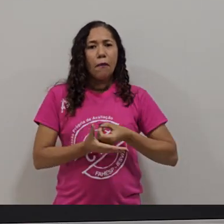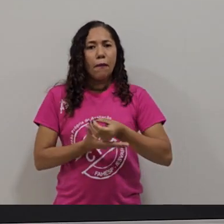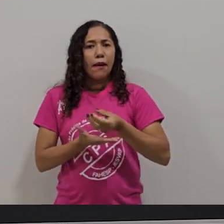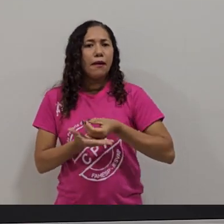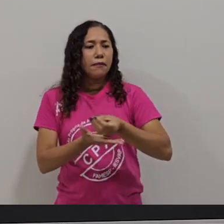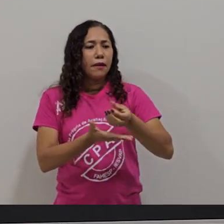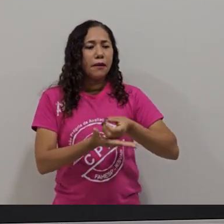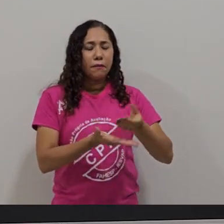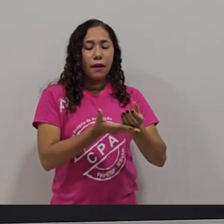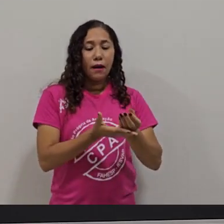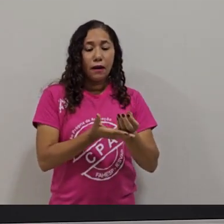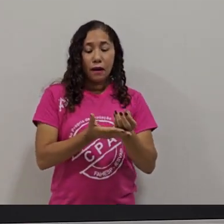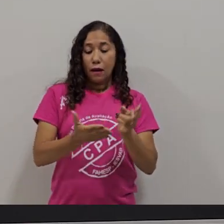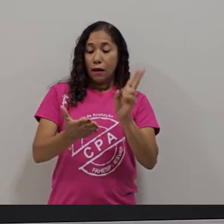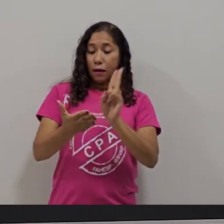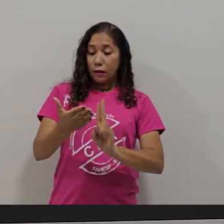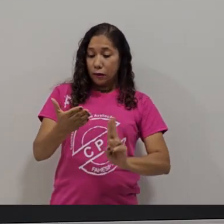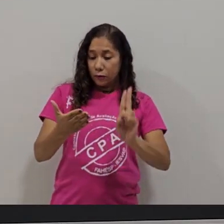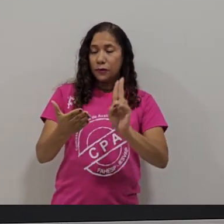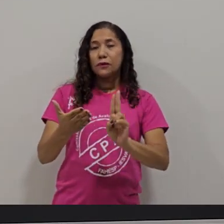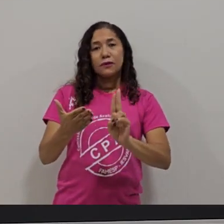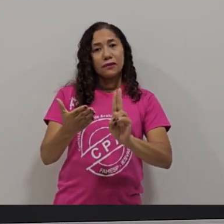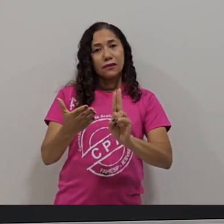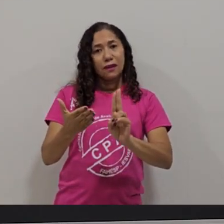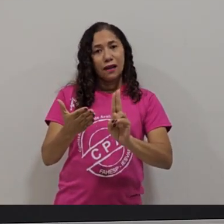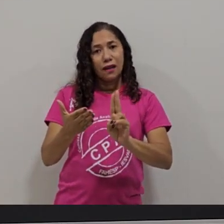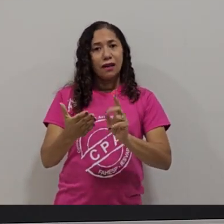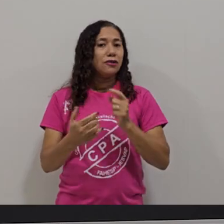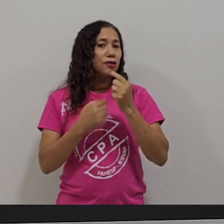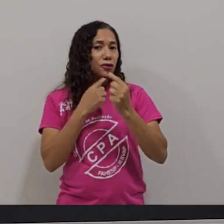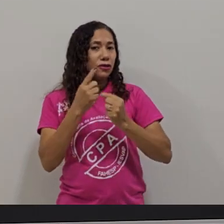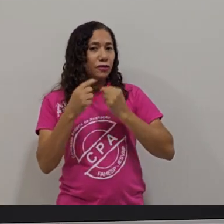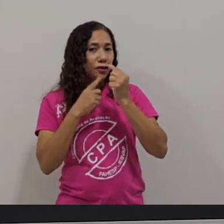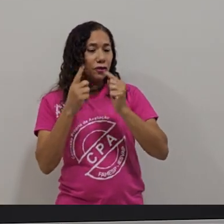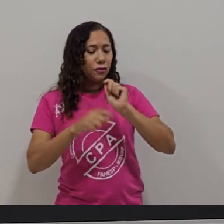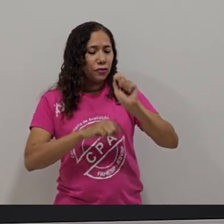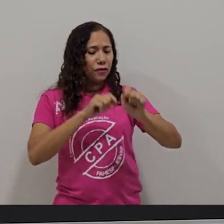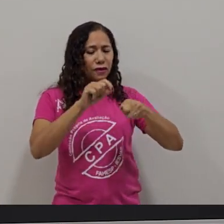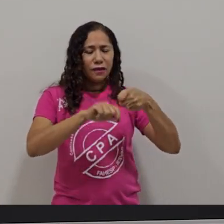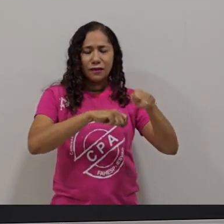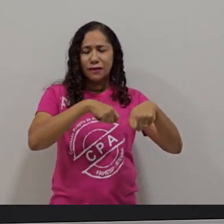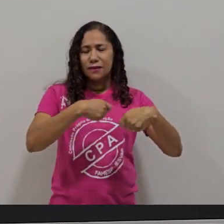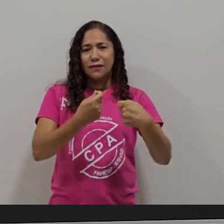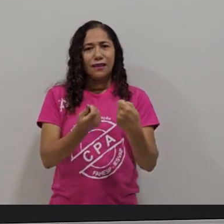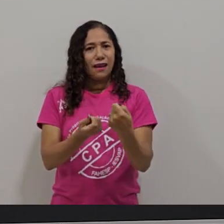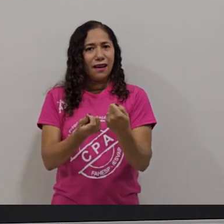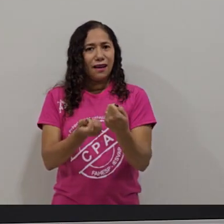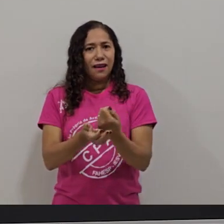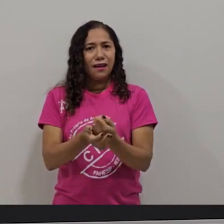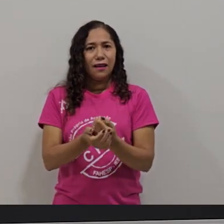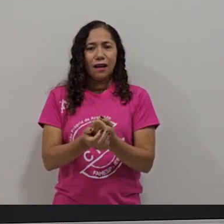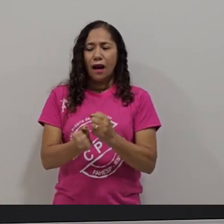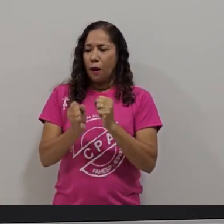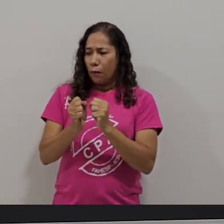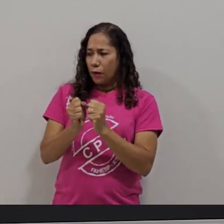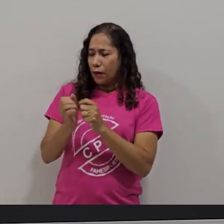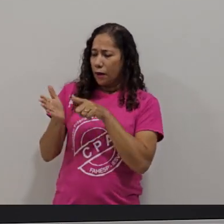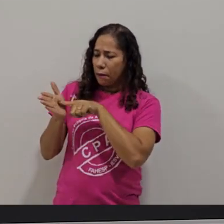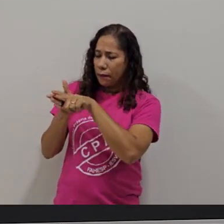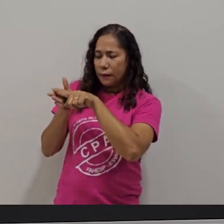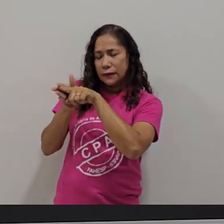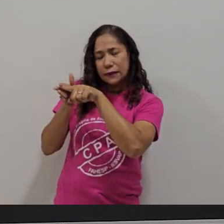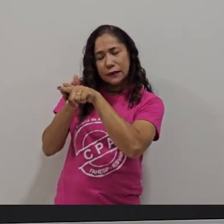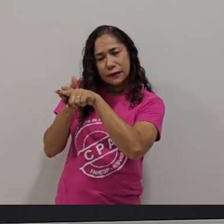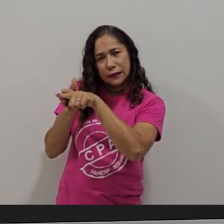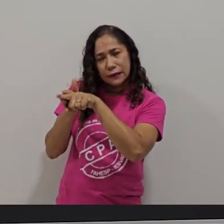manual para eles usarem, para fazerem, quando tiverem alguma dúvida sobre o sinal e tudo, né? Eles poderem consultar.